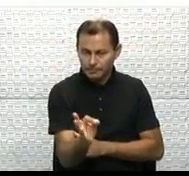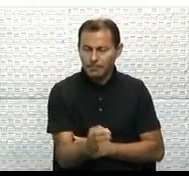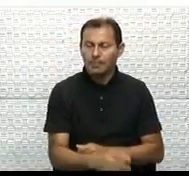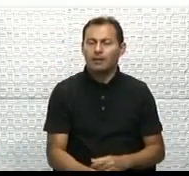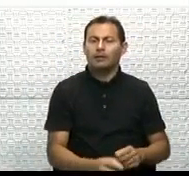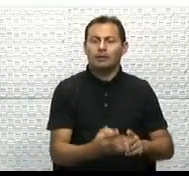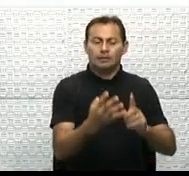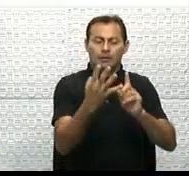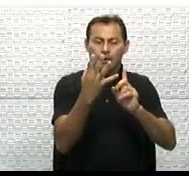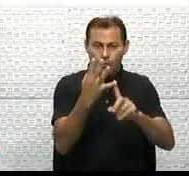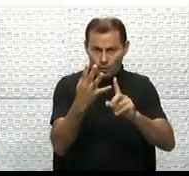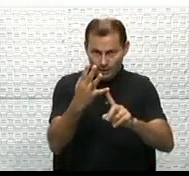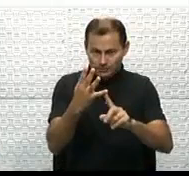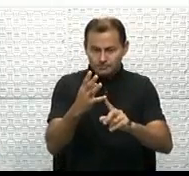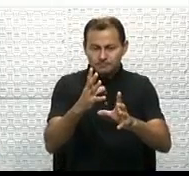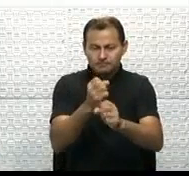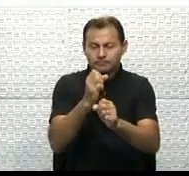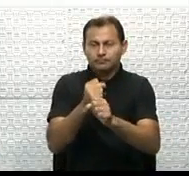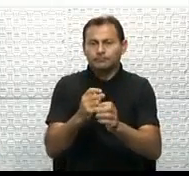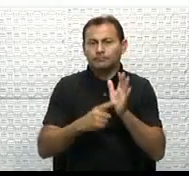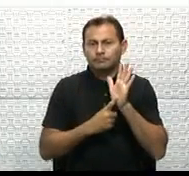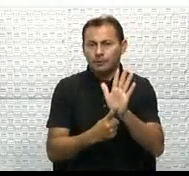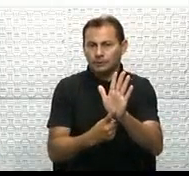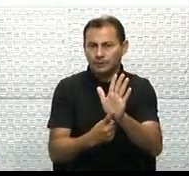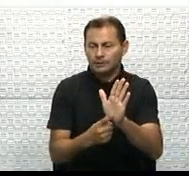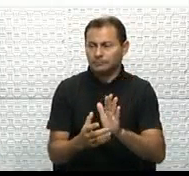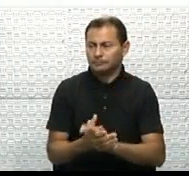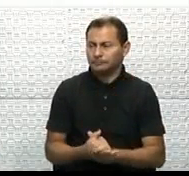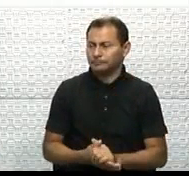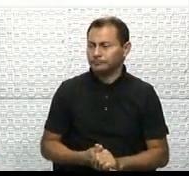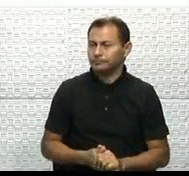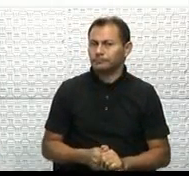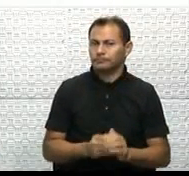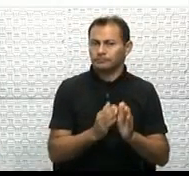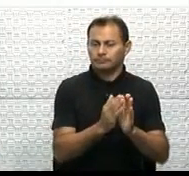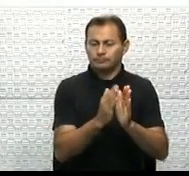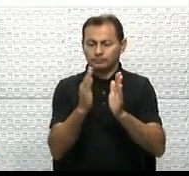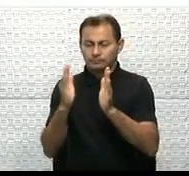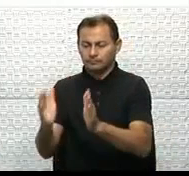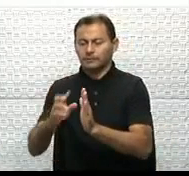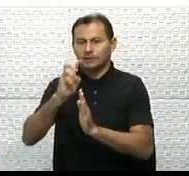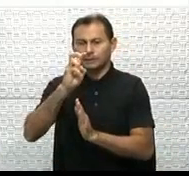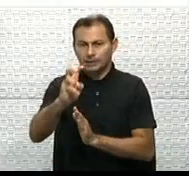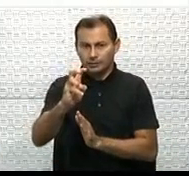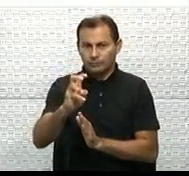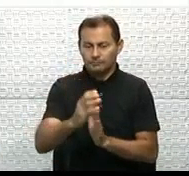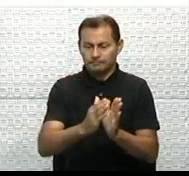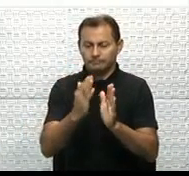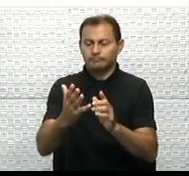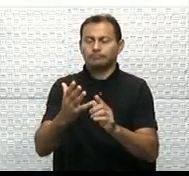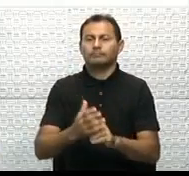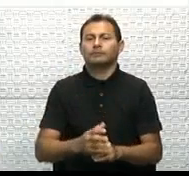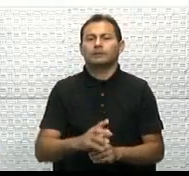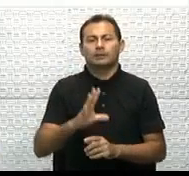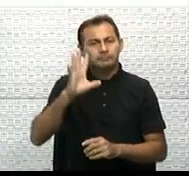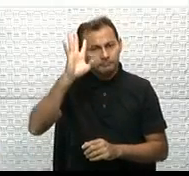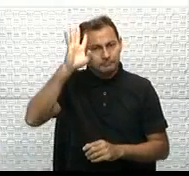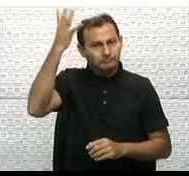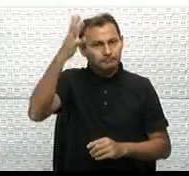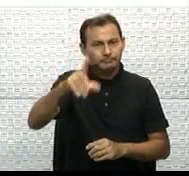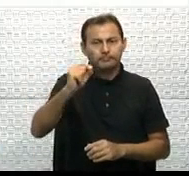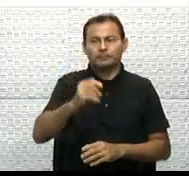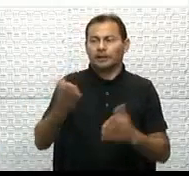Passo 4, calcular a estatística a partir da amostra. E o passo 5, tomar uma decisão.